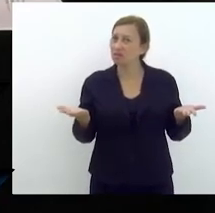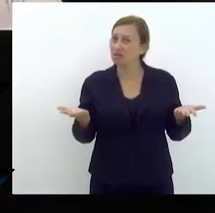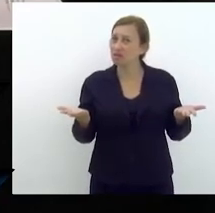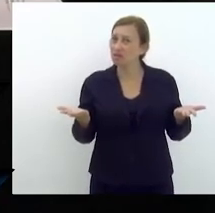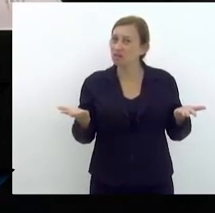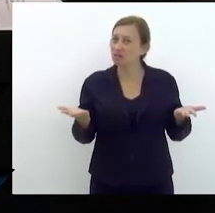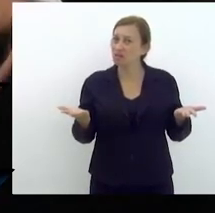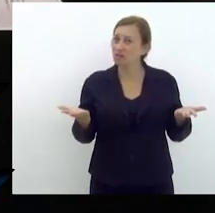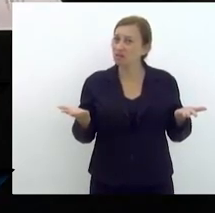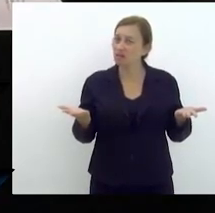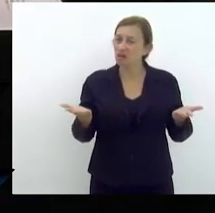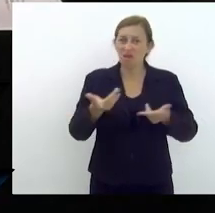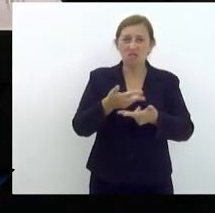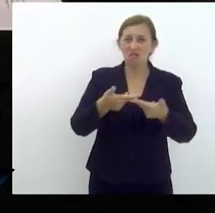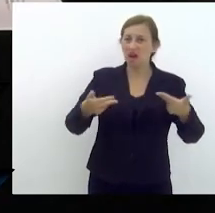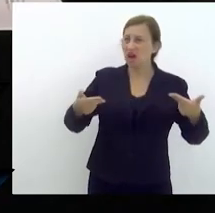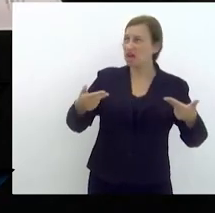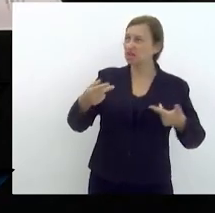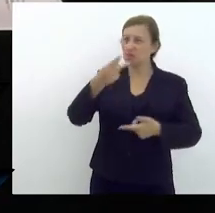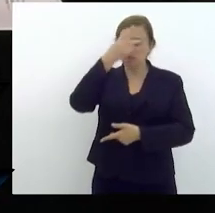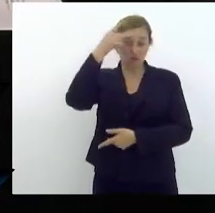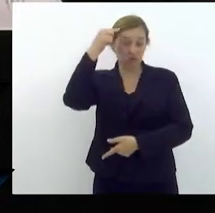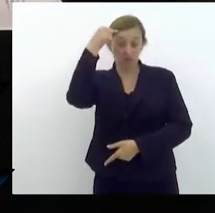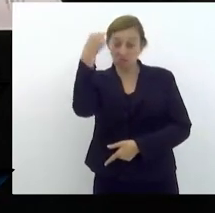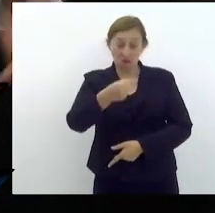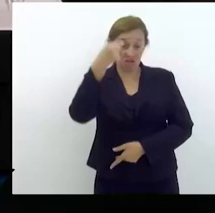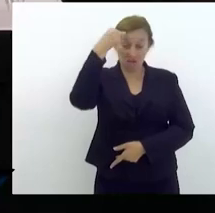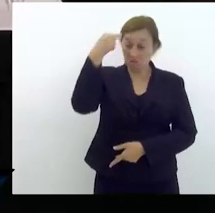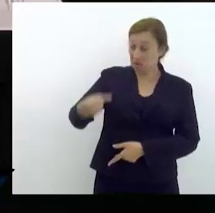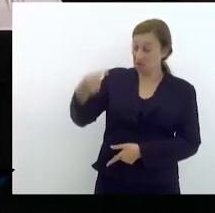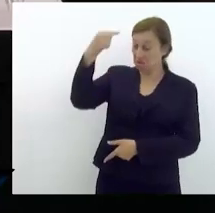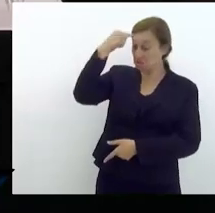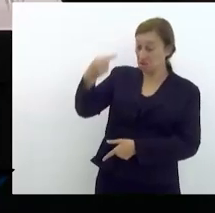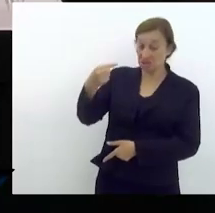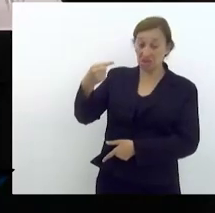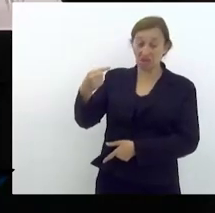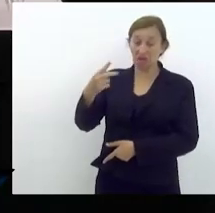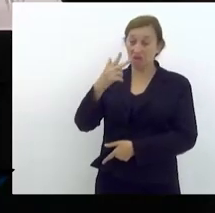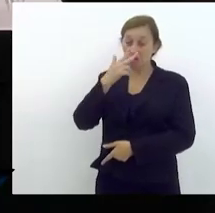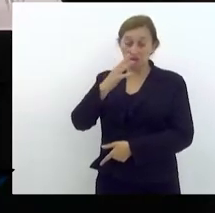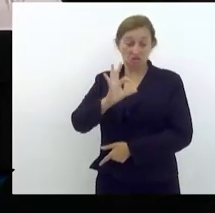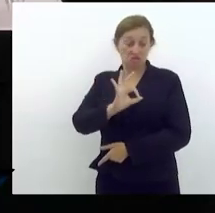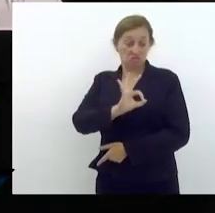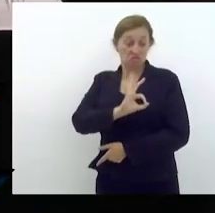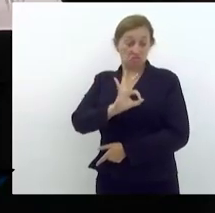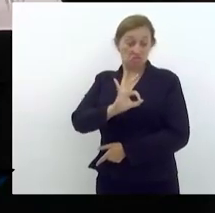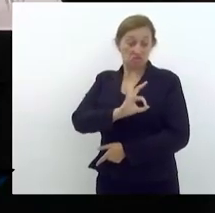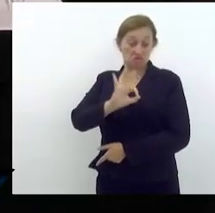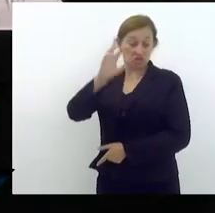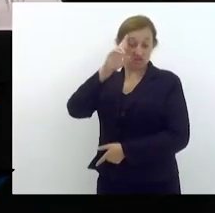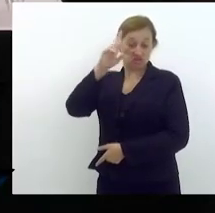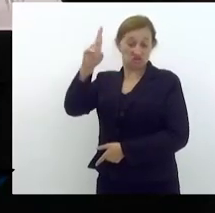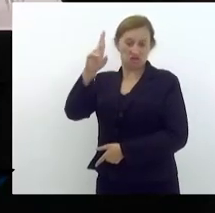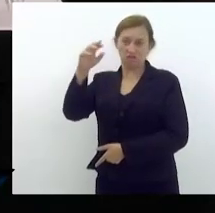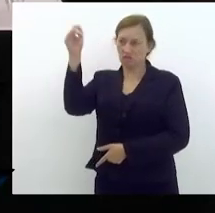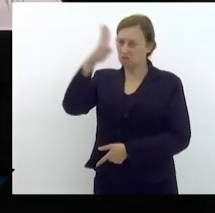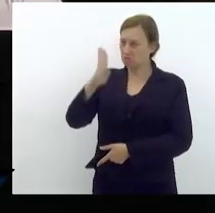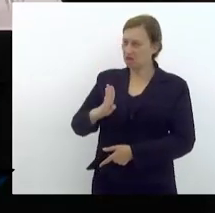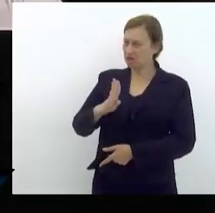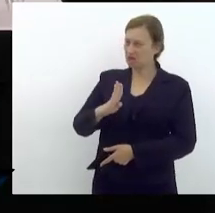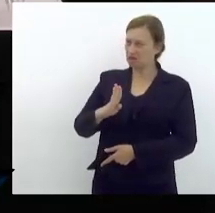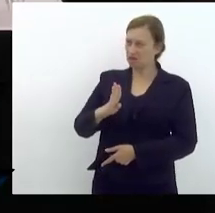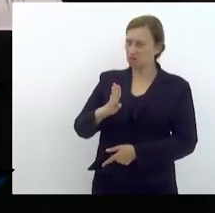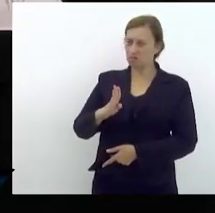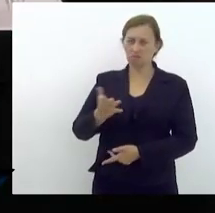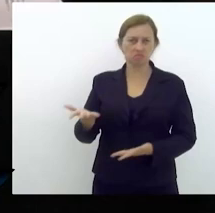cheios de donos no Brasil cheio de xerife no Brasil para concluir